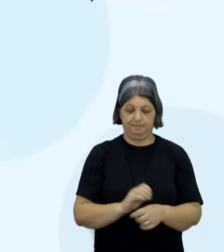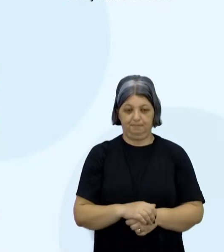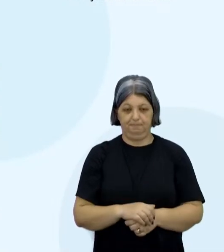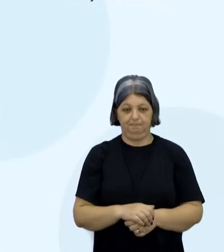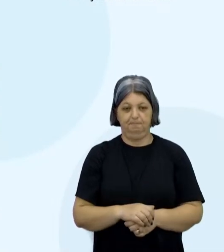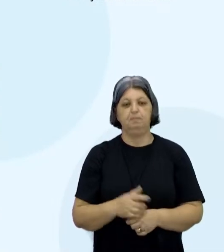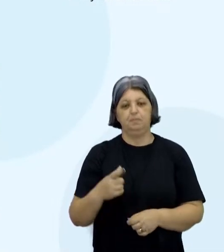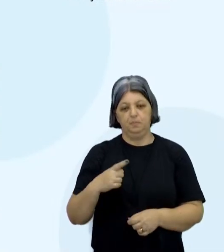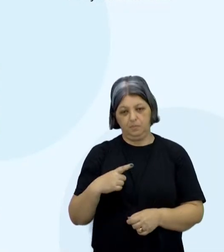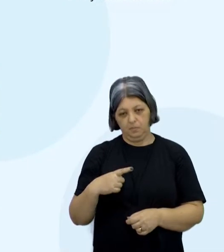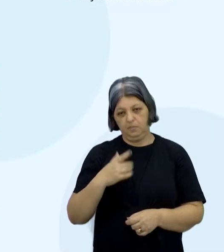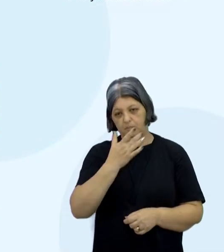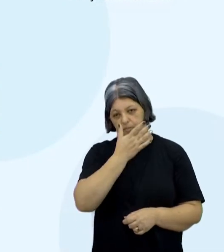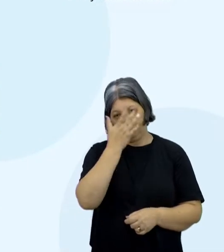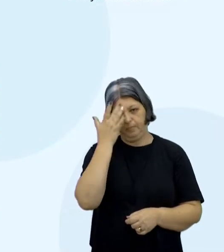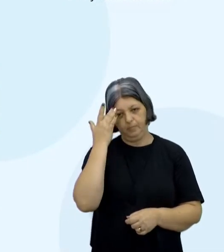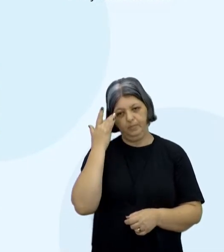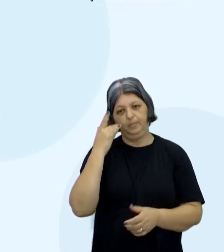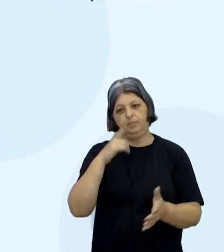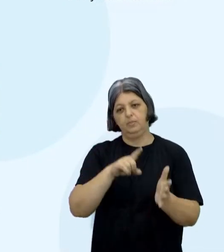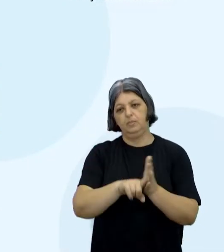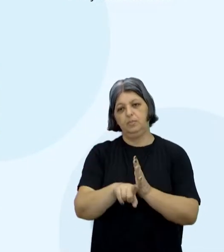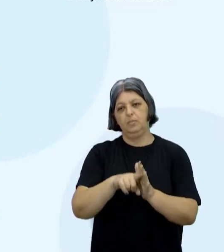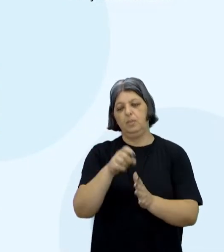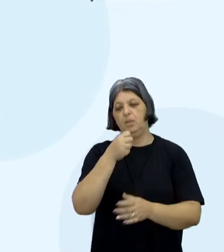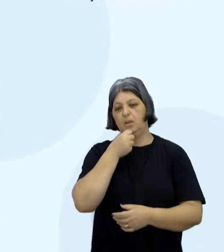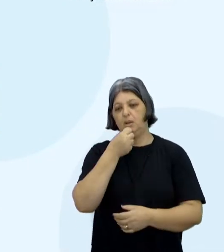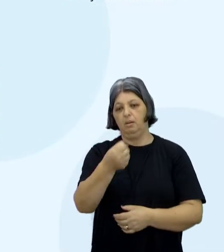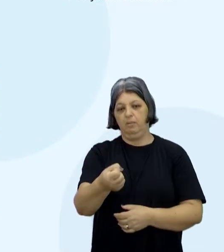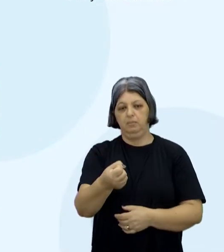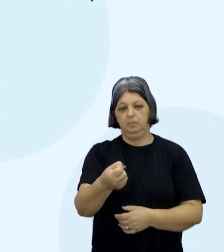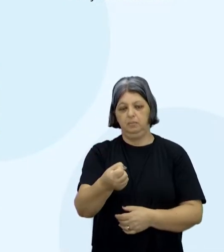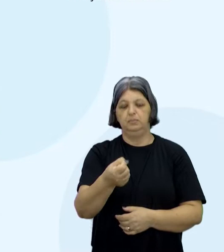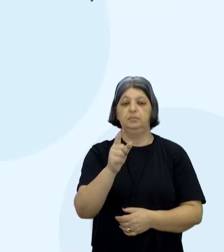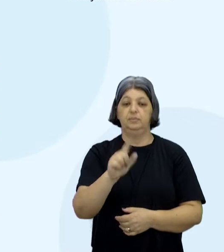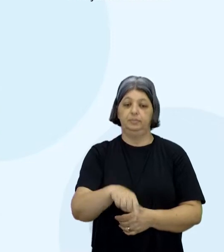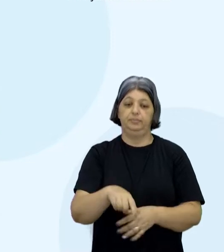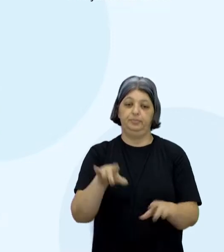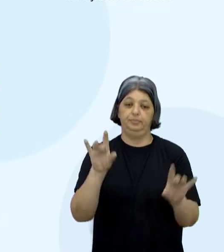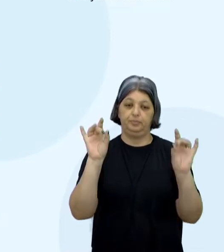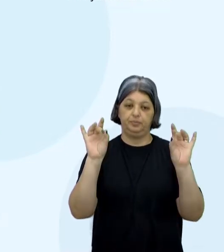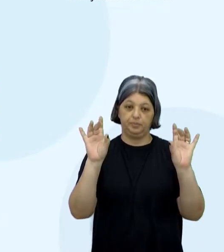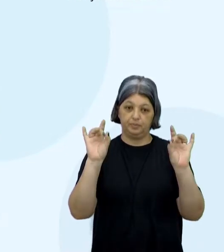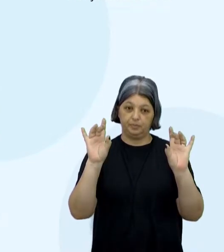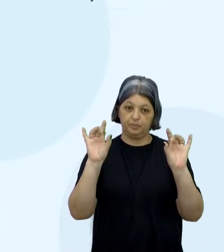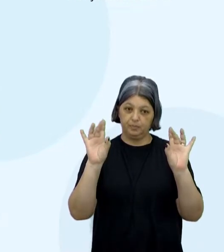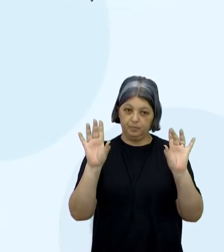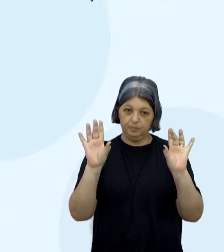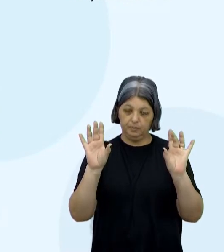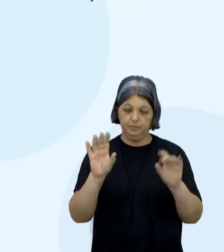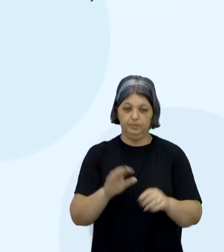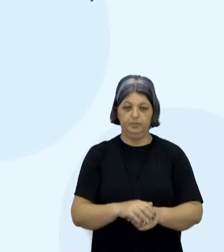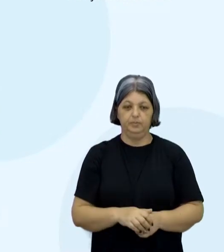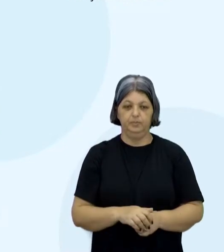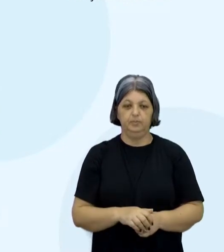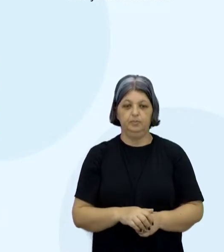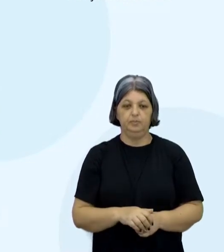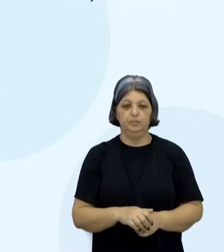jornalistas envolvidos e, como a Andréia falou, então, entrevista exclusiva. Ó.